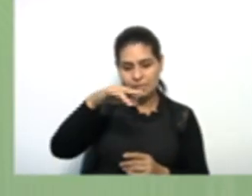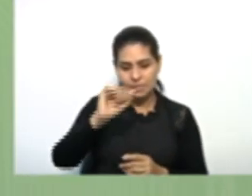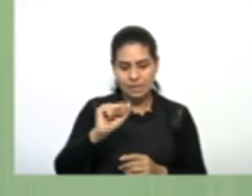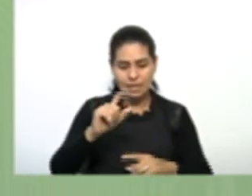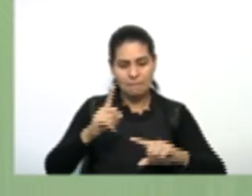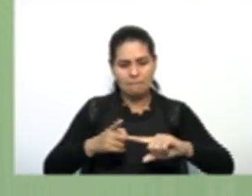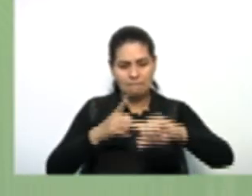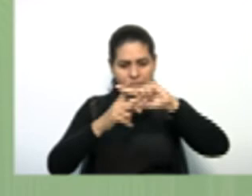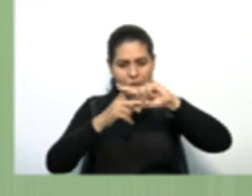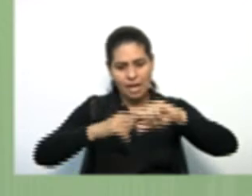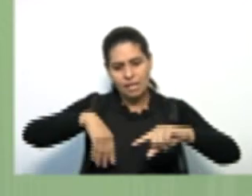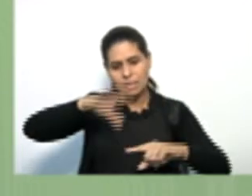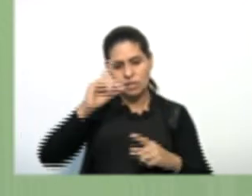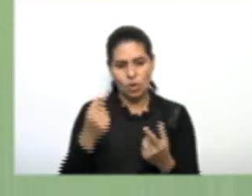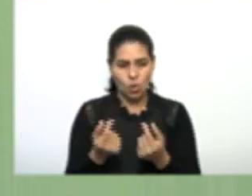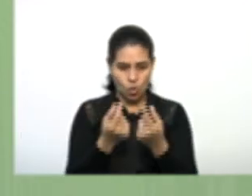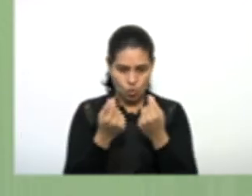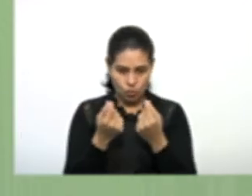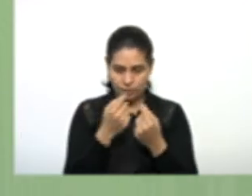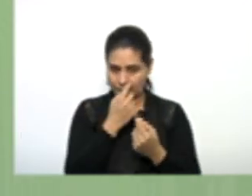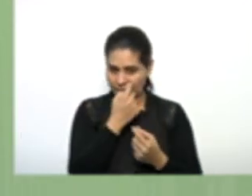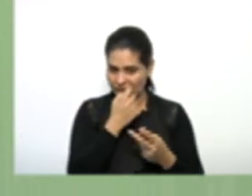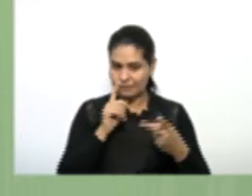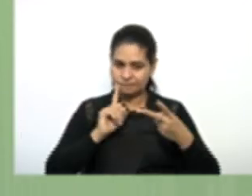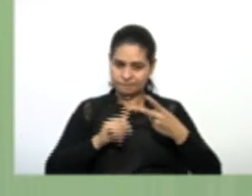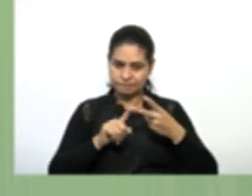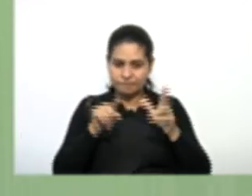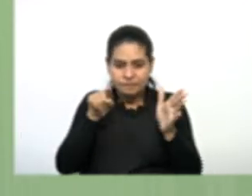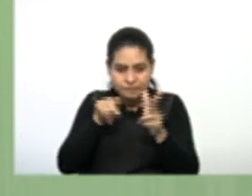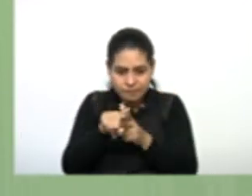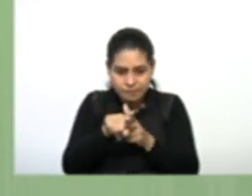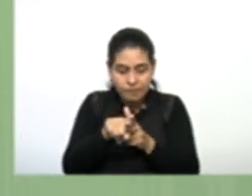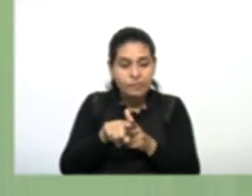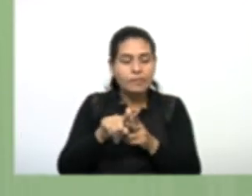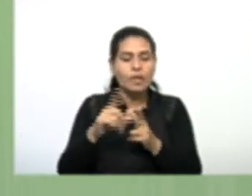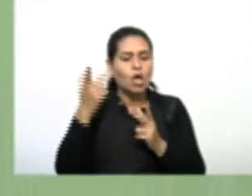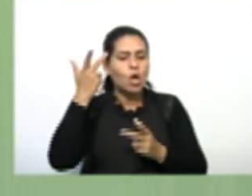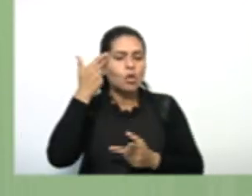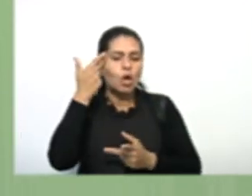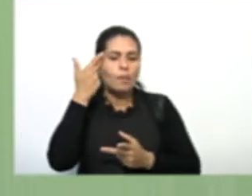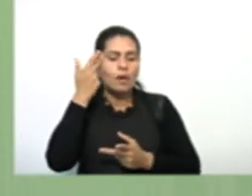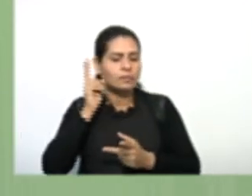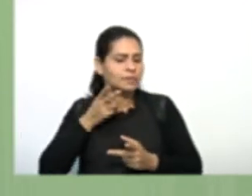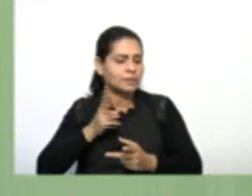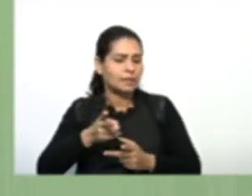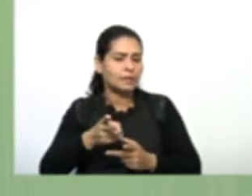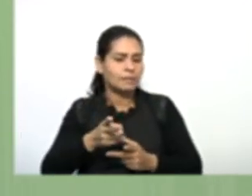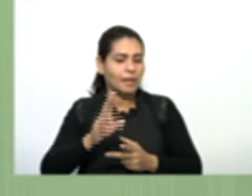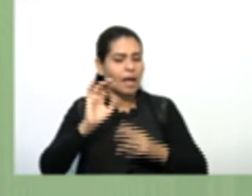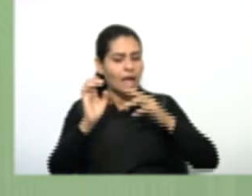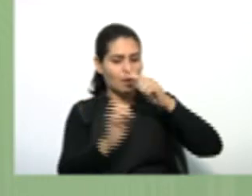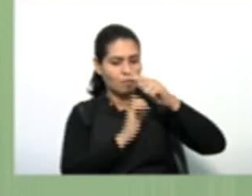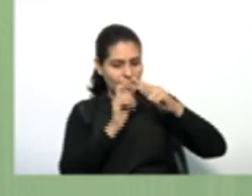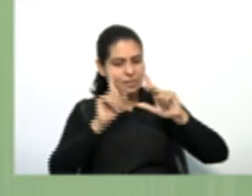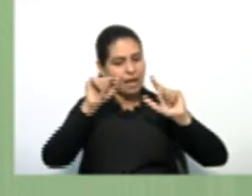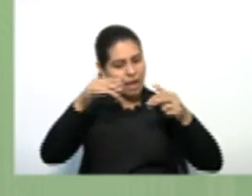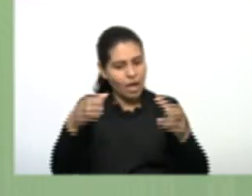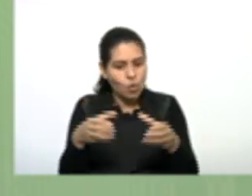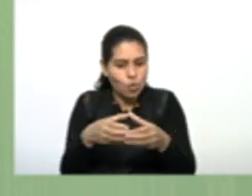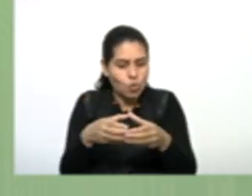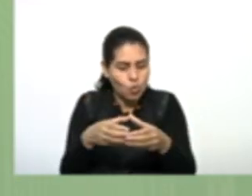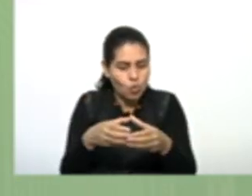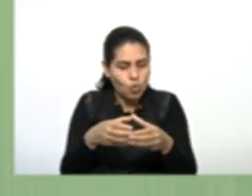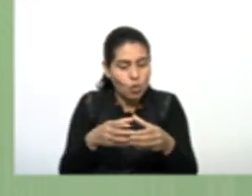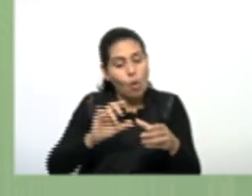lucros. Maximizar lucros. Aí a segunda nós temos uma pergunta, normalmente a empresa é uma empresa